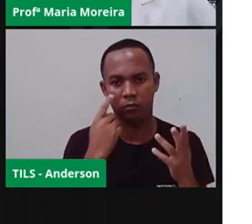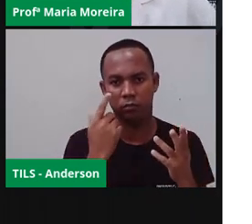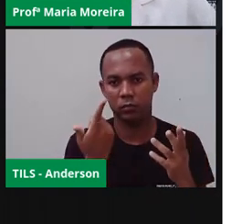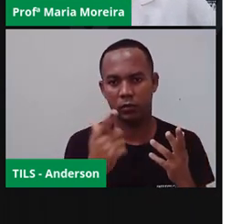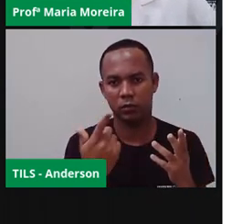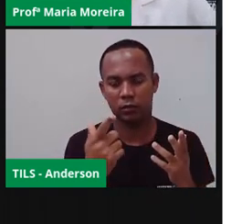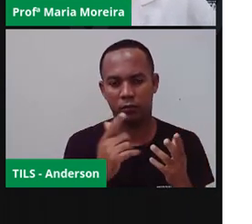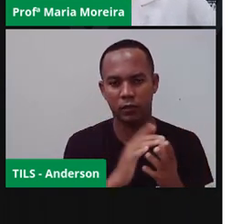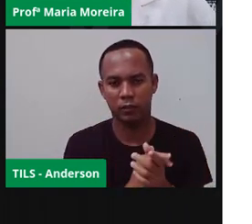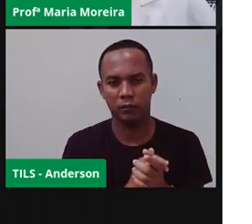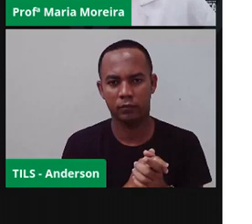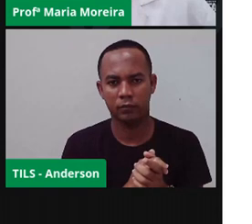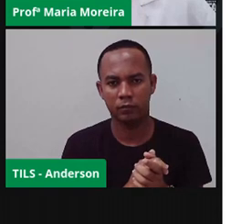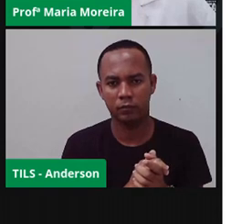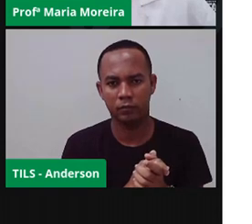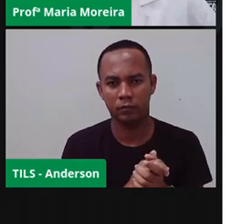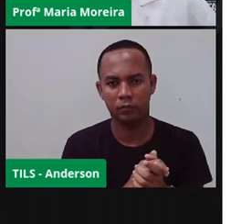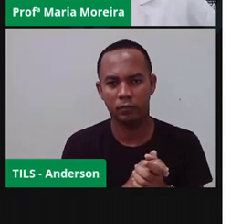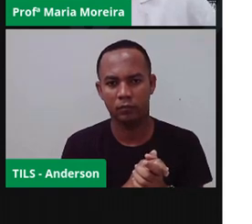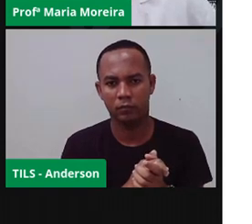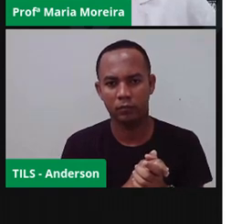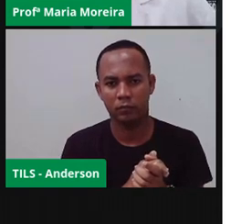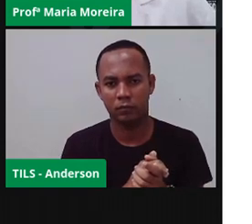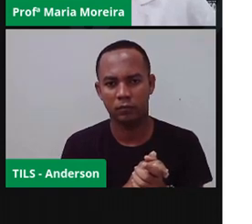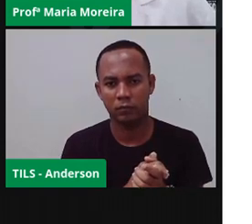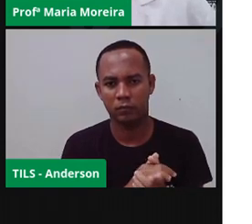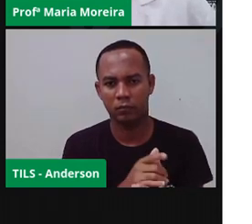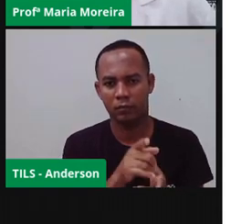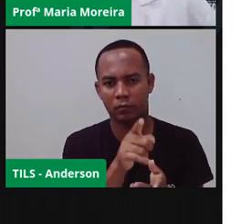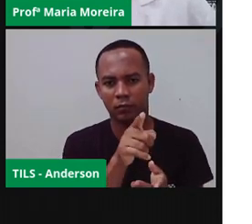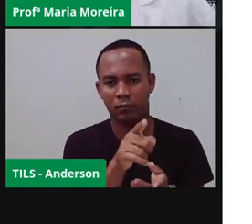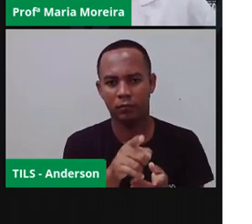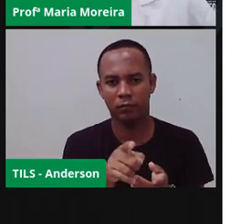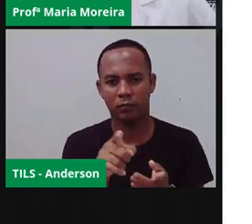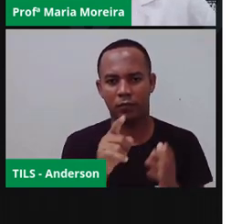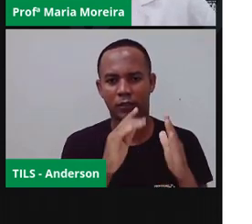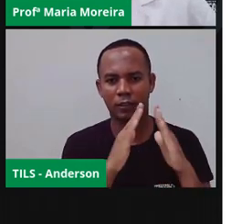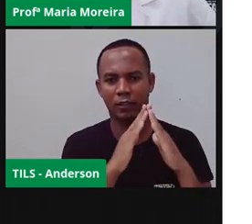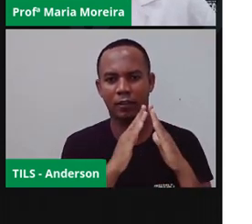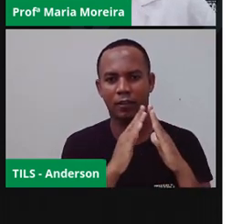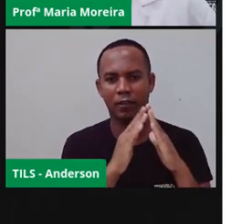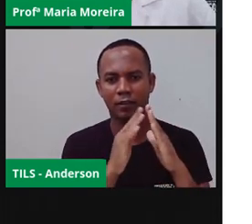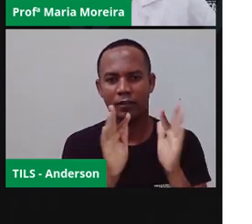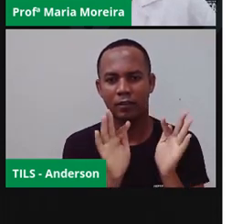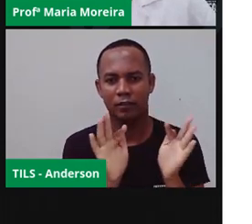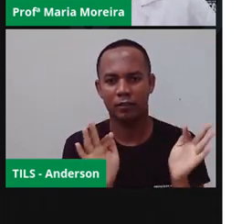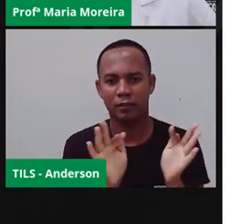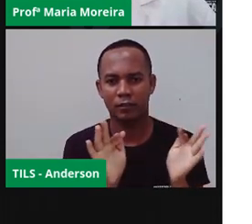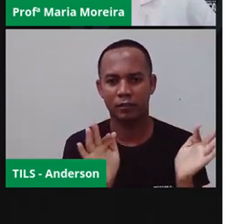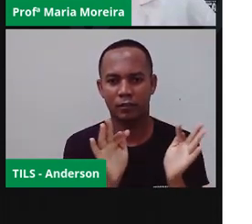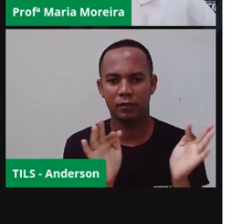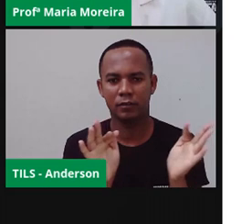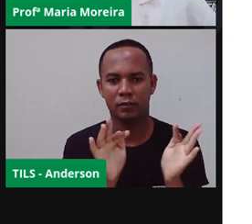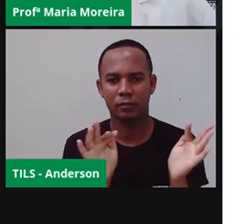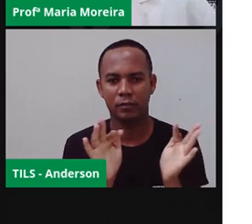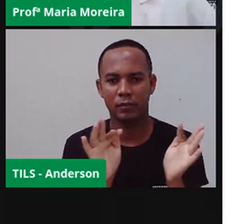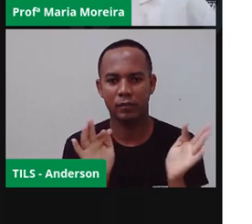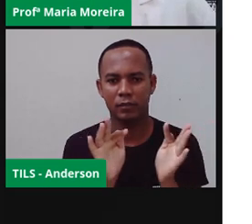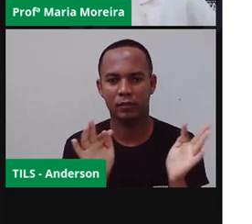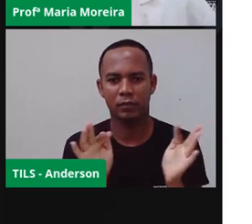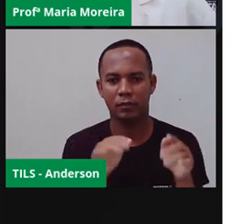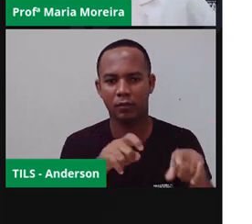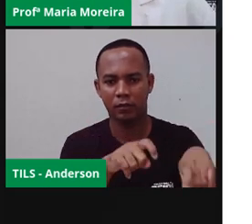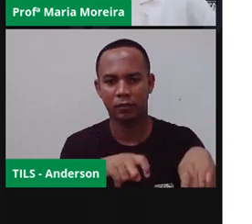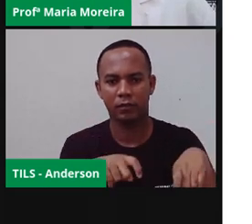nenhuma. Aqui embaixo do quadrinho, né, da charge, ele está saindo da casa dele, pela paisagem aqui, é o quê? O sertão.